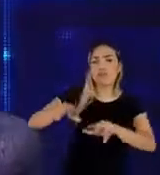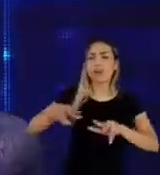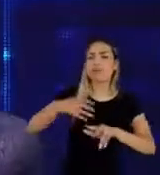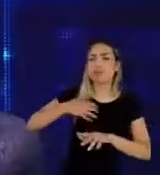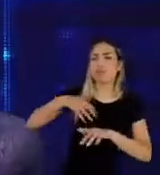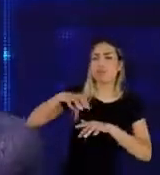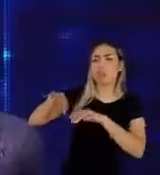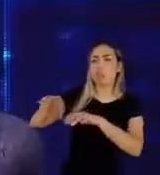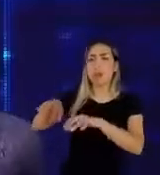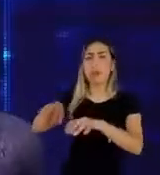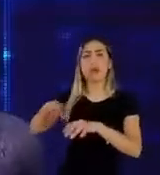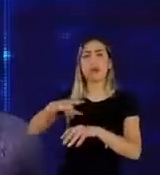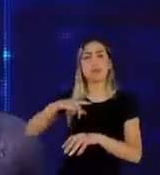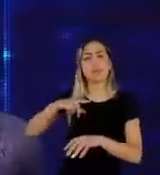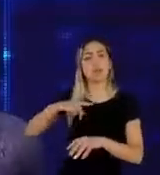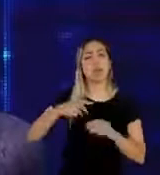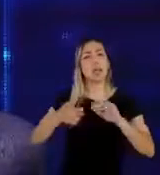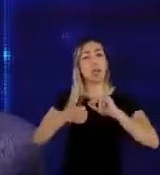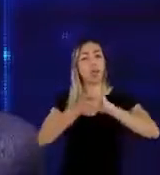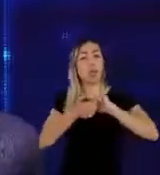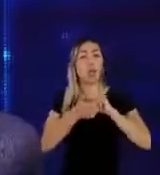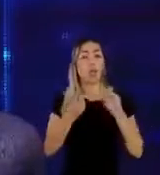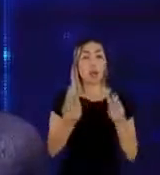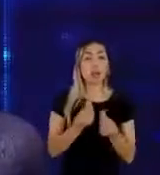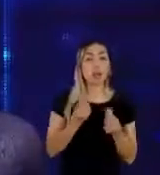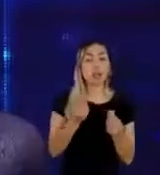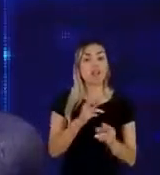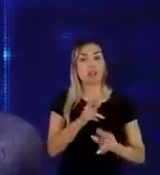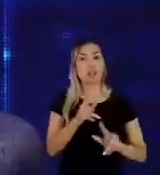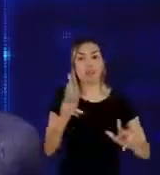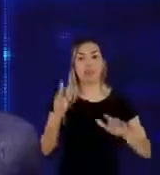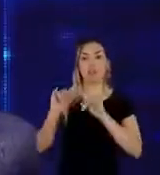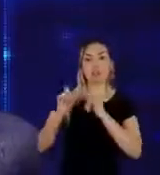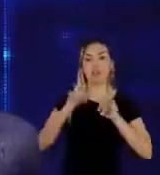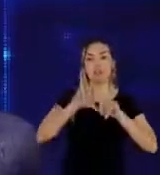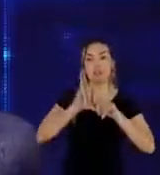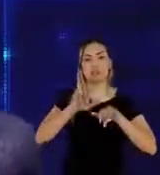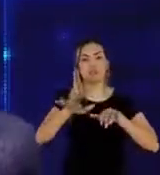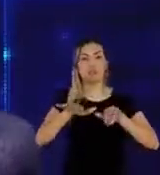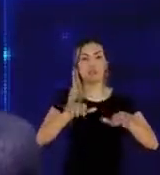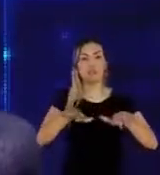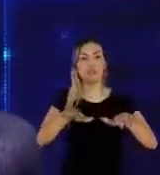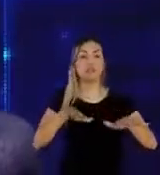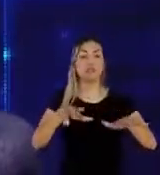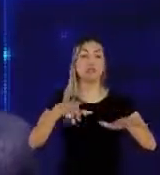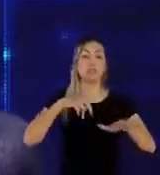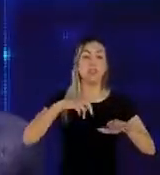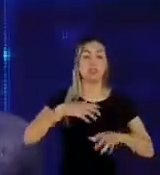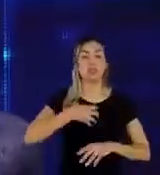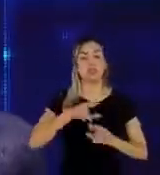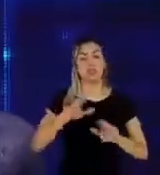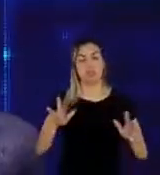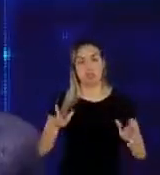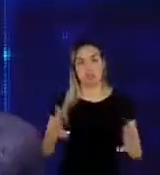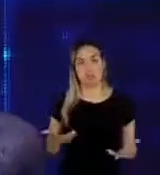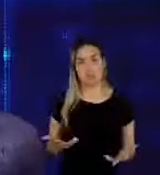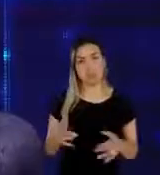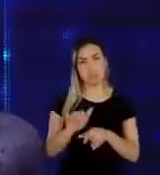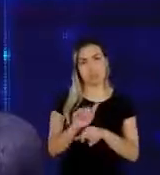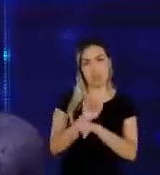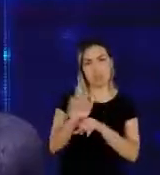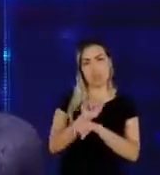diferentes qualidades de fornecimento de energia. Então, acho que não basta a gente pegar aí soluções que